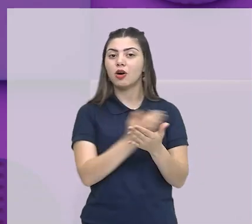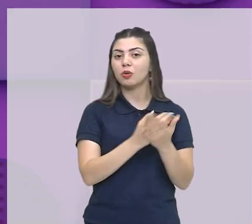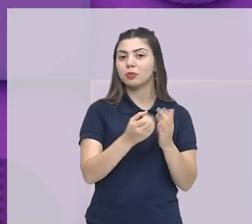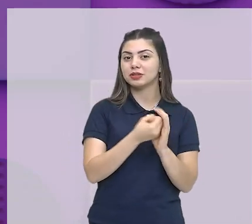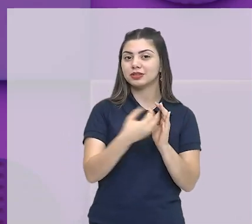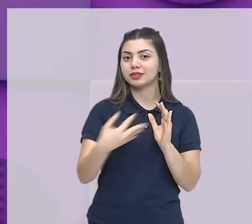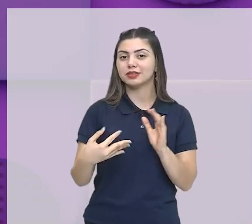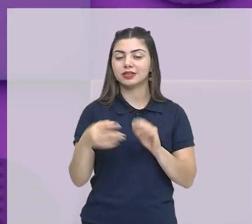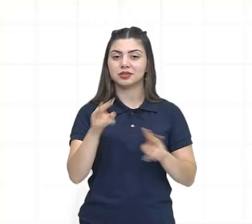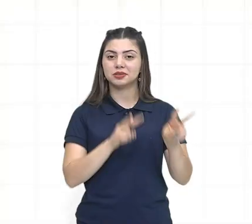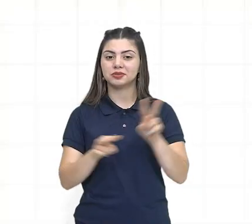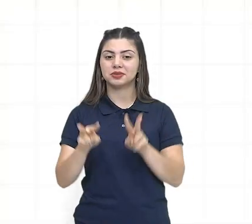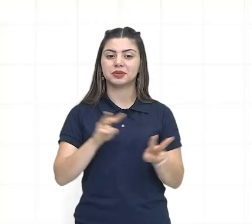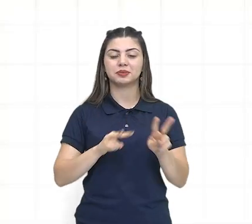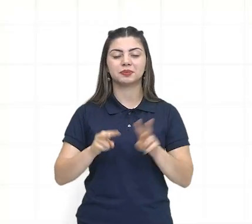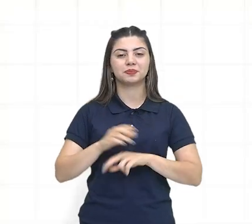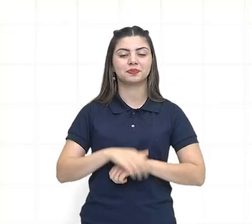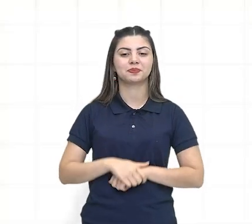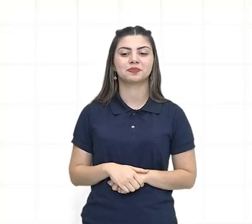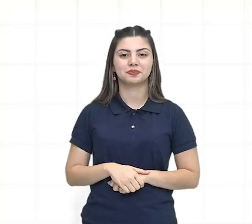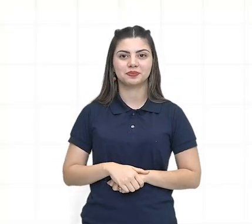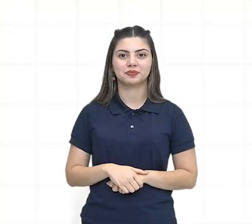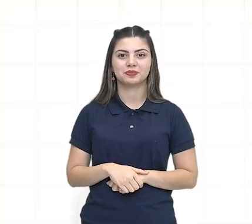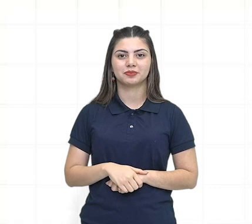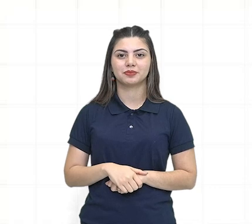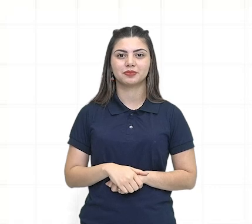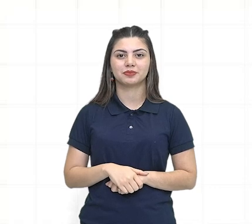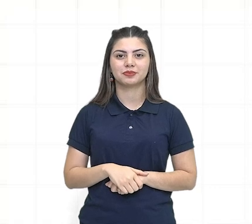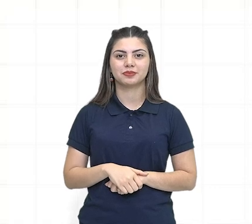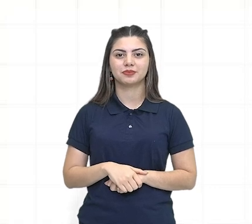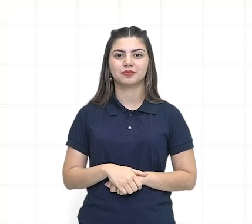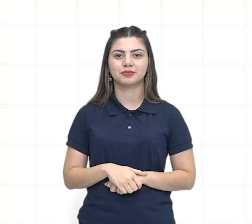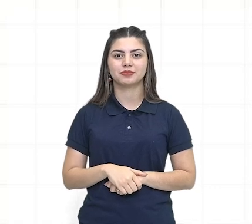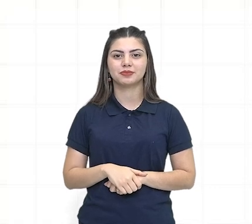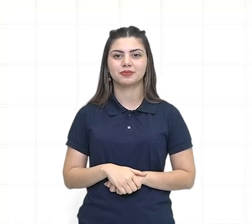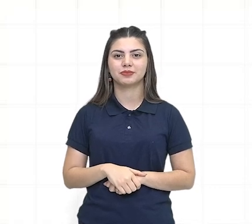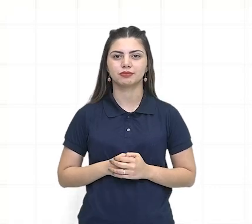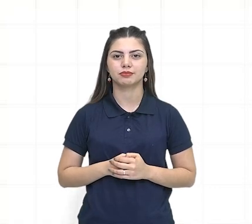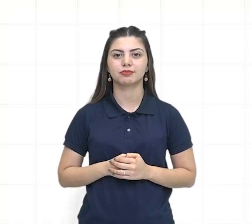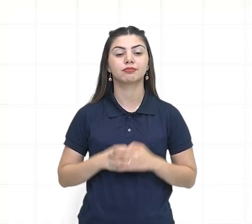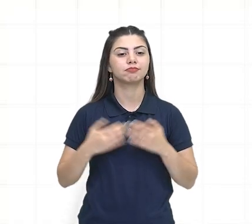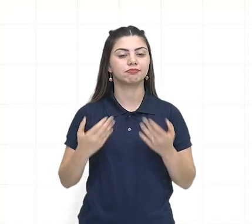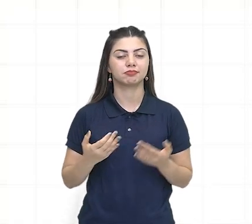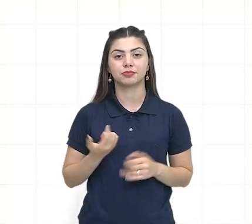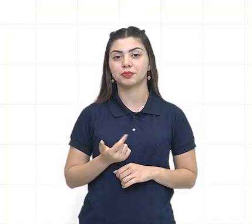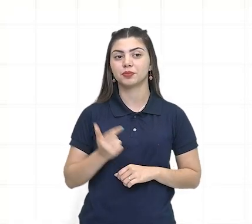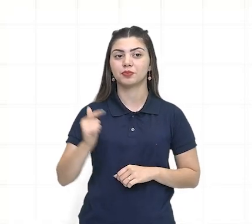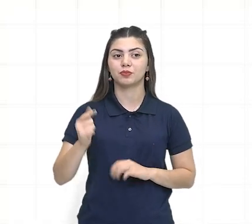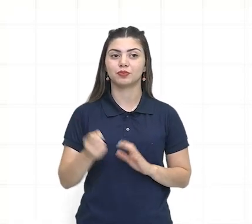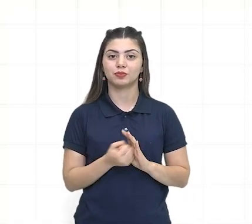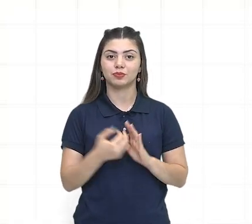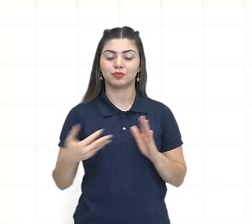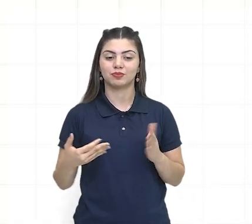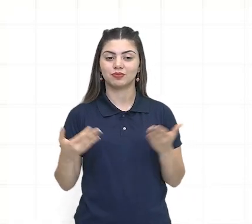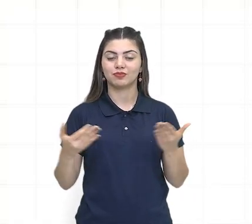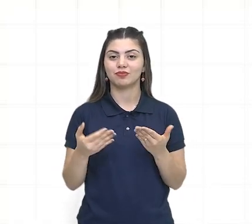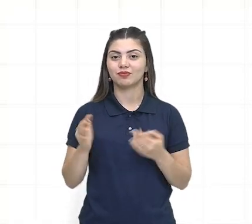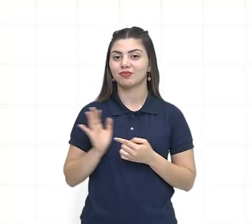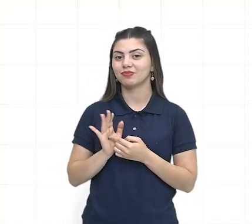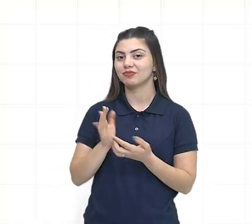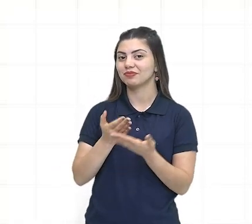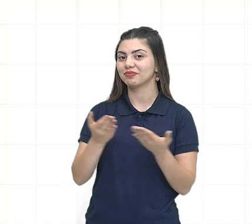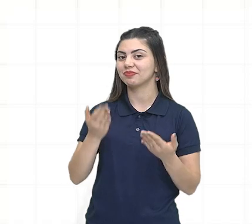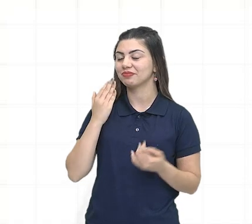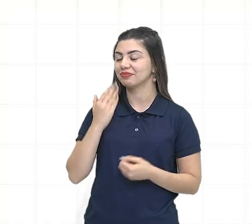indicadores visuais. Me acompanhe. Próximo indicador visual que vamos ser